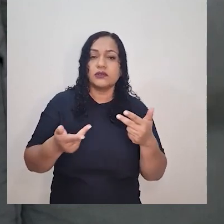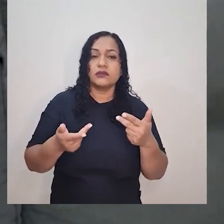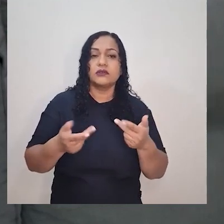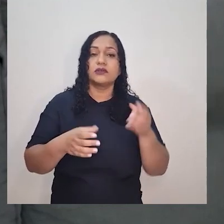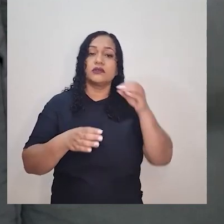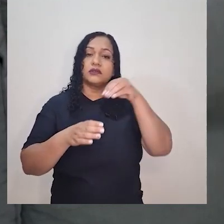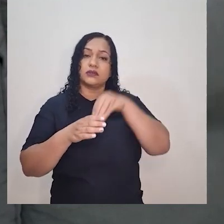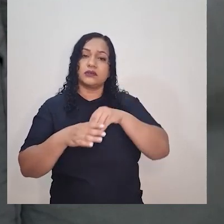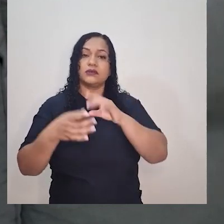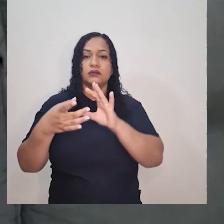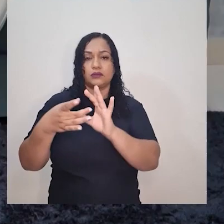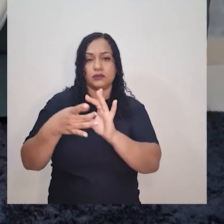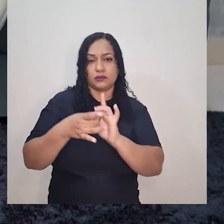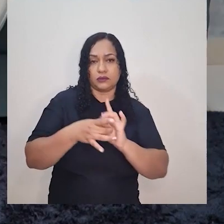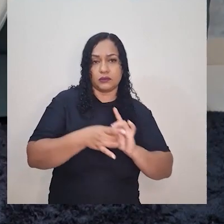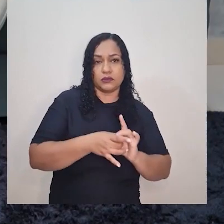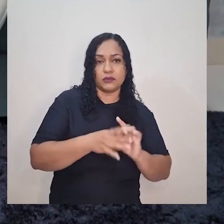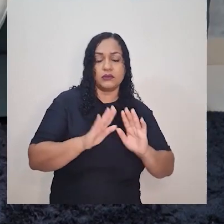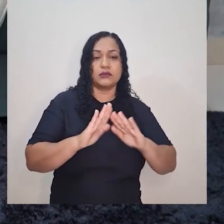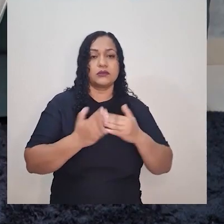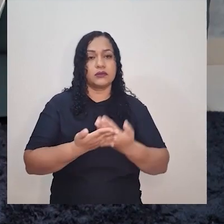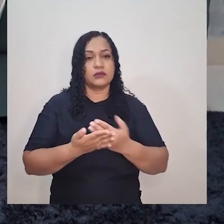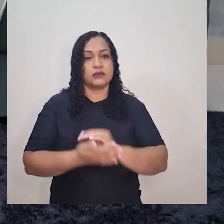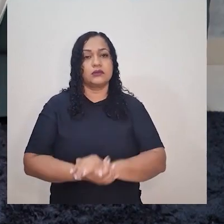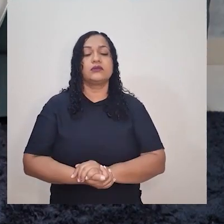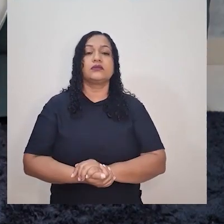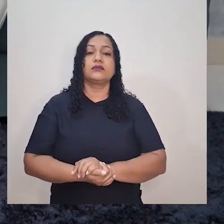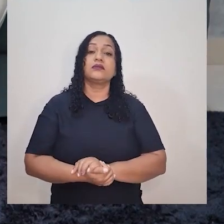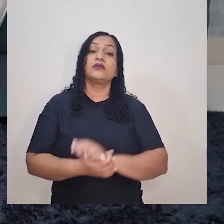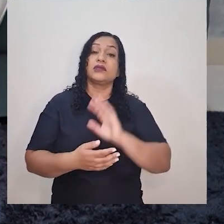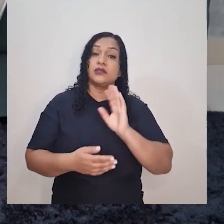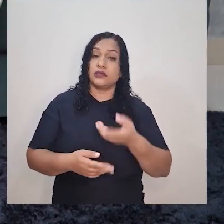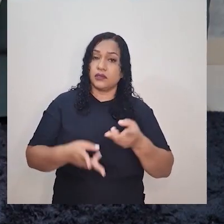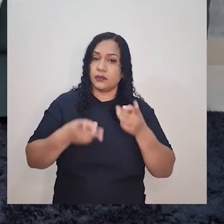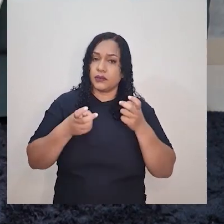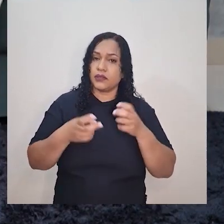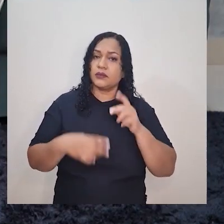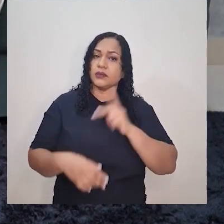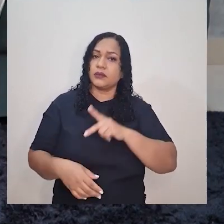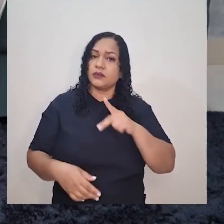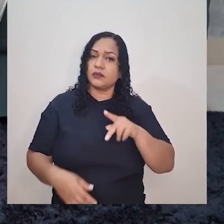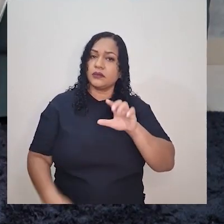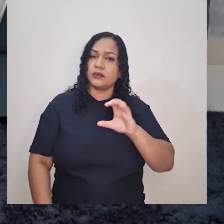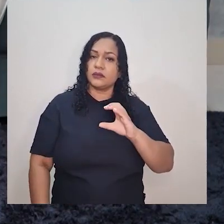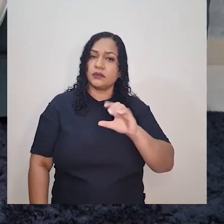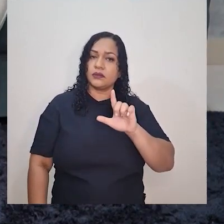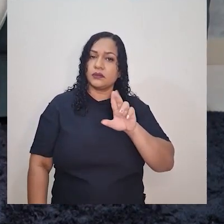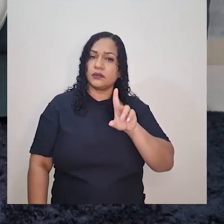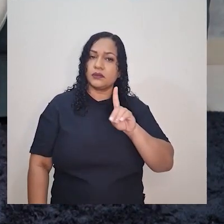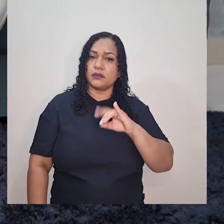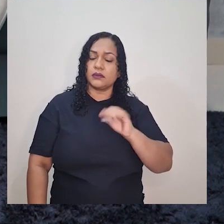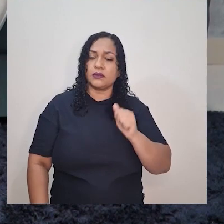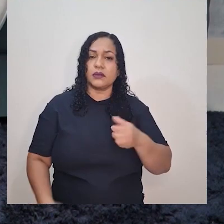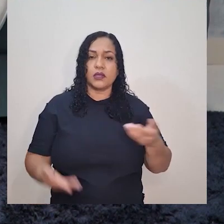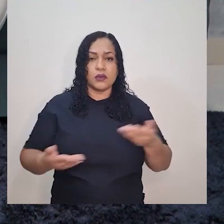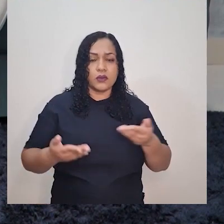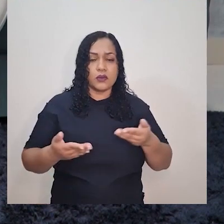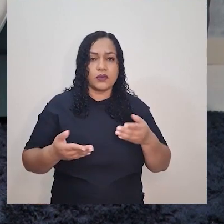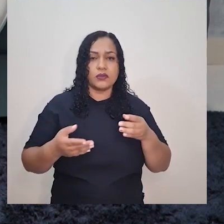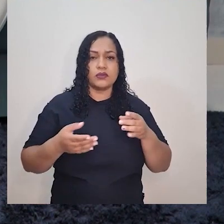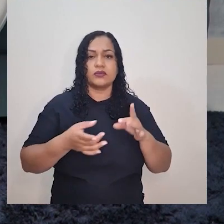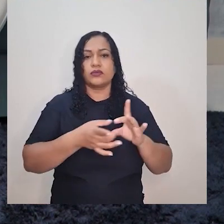desse contexto escolar. E como nós vimos, professora Cláudia, hoje a participação coletiva é um dos